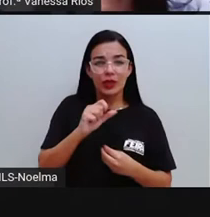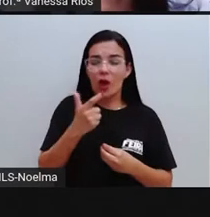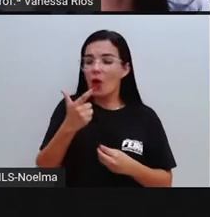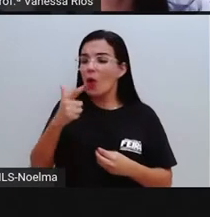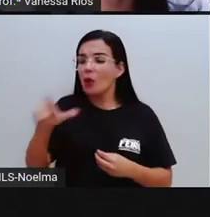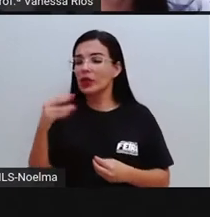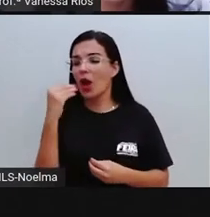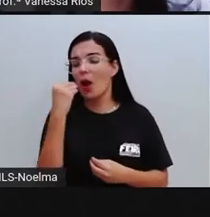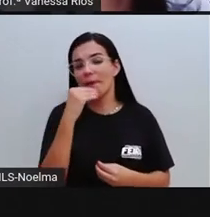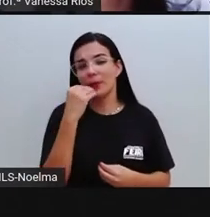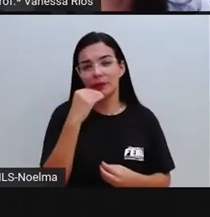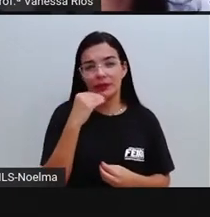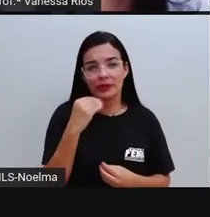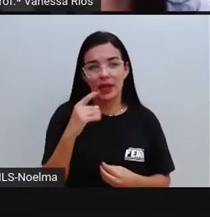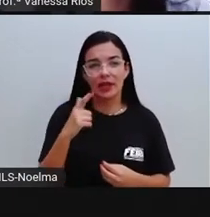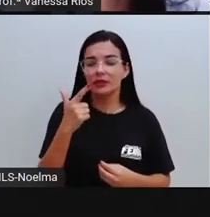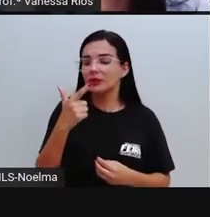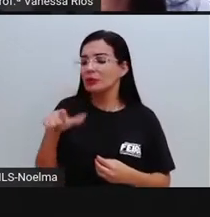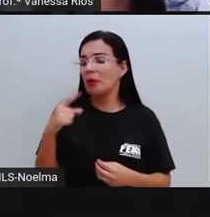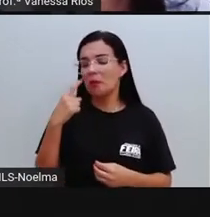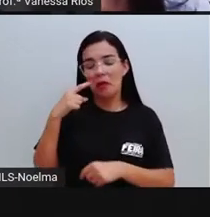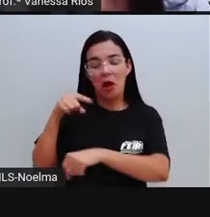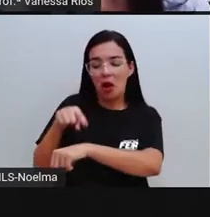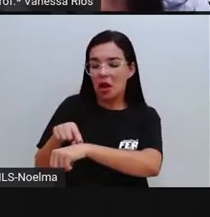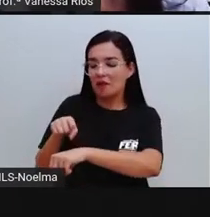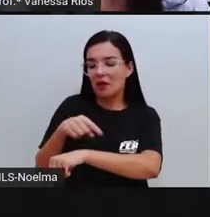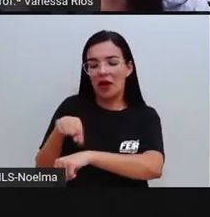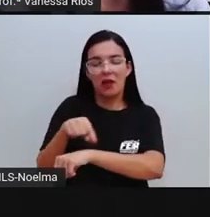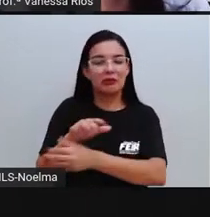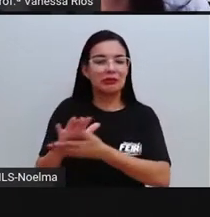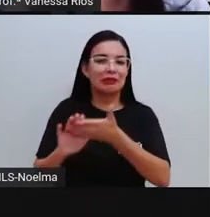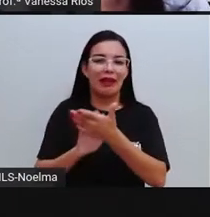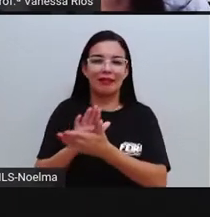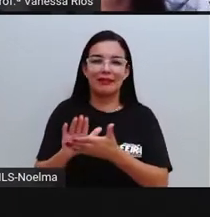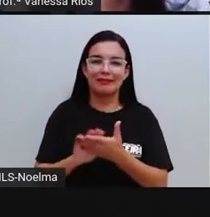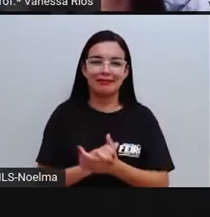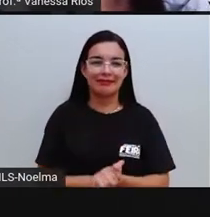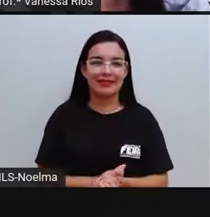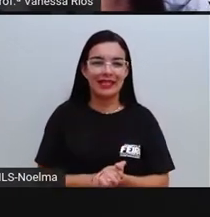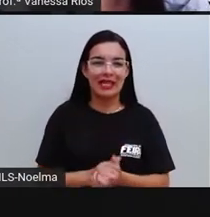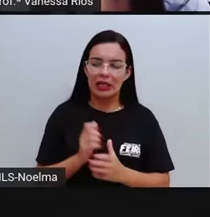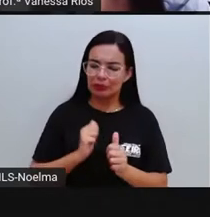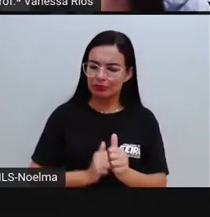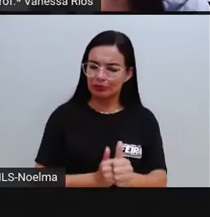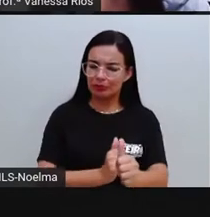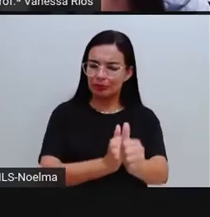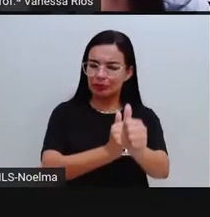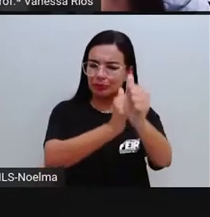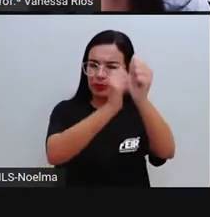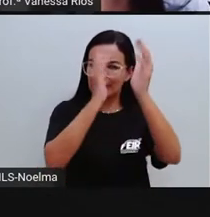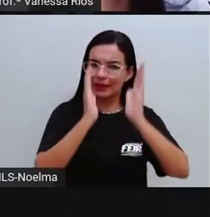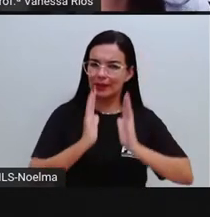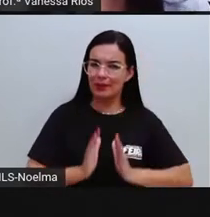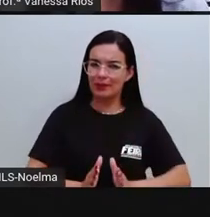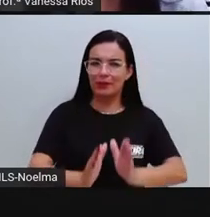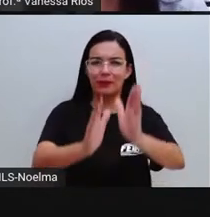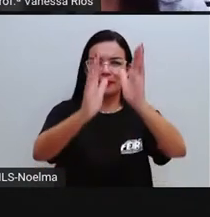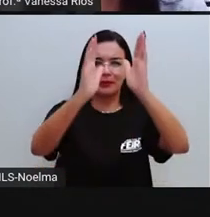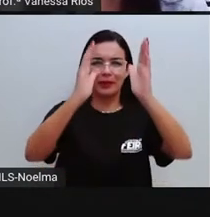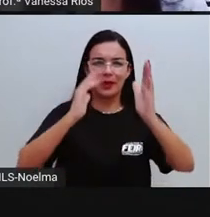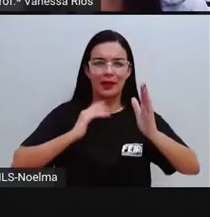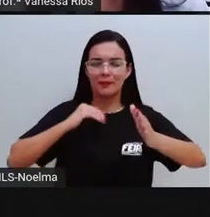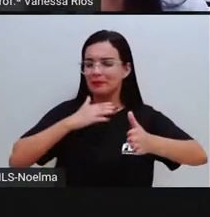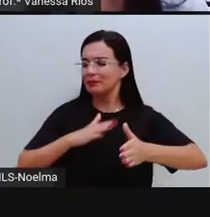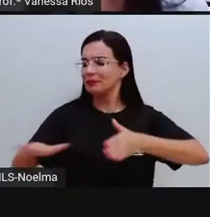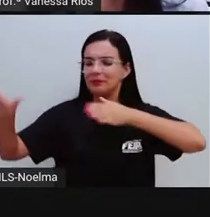outra oportunidade, ou nem eu nem olhava o relógio. Seguiria sempre em frente e iria jogando